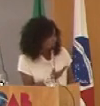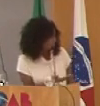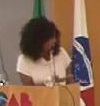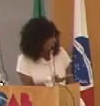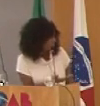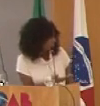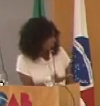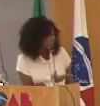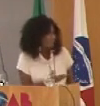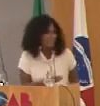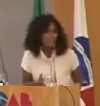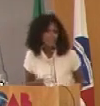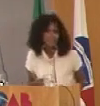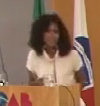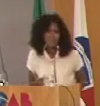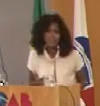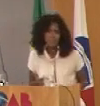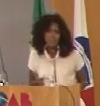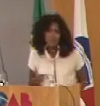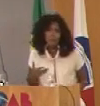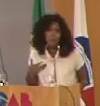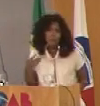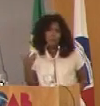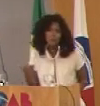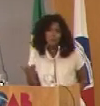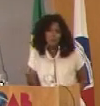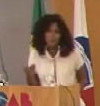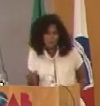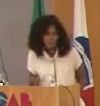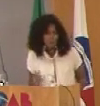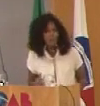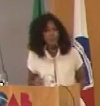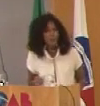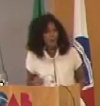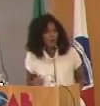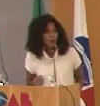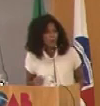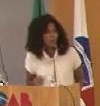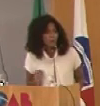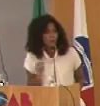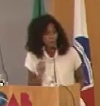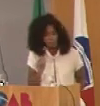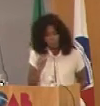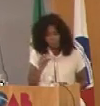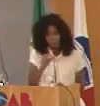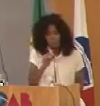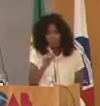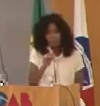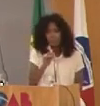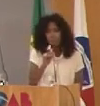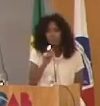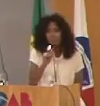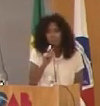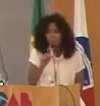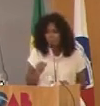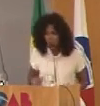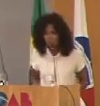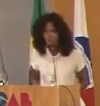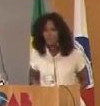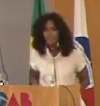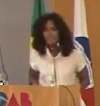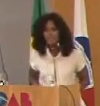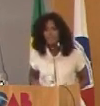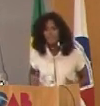Quero saudar a mesa, dizer que esse dia é um dia muito importante. Ontem eu completei 28